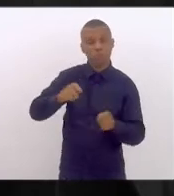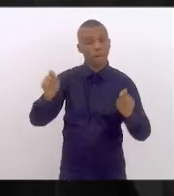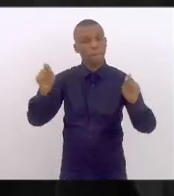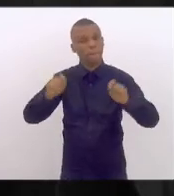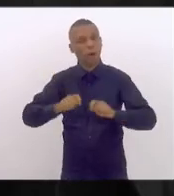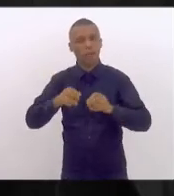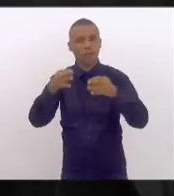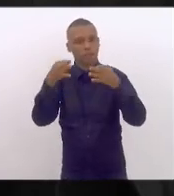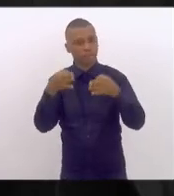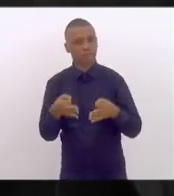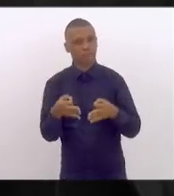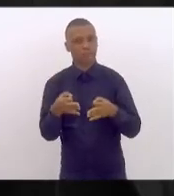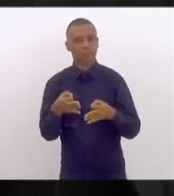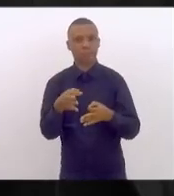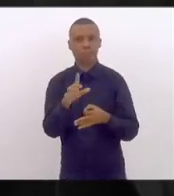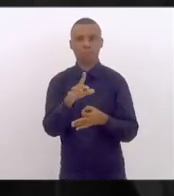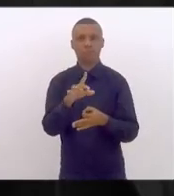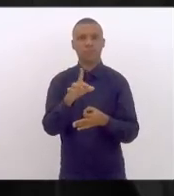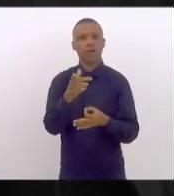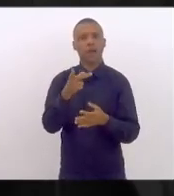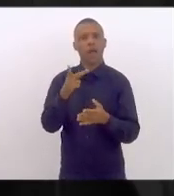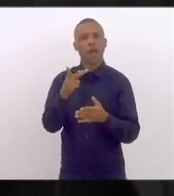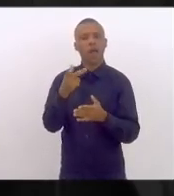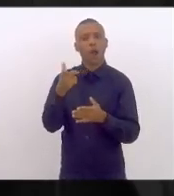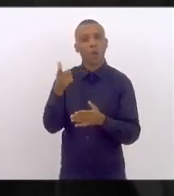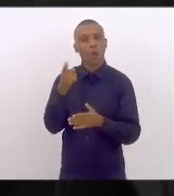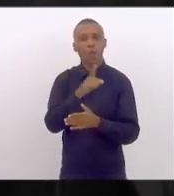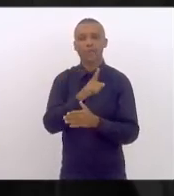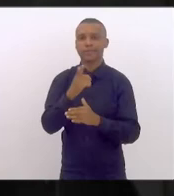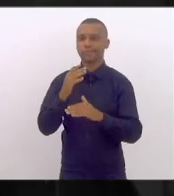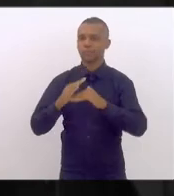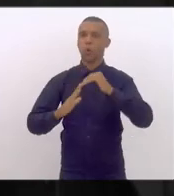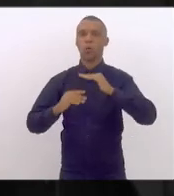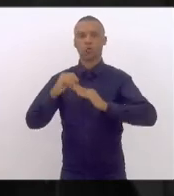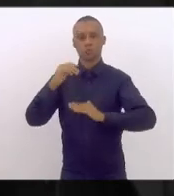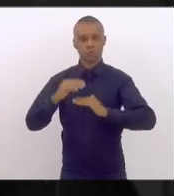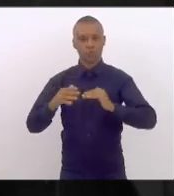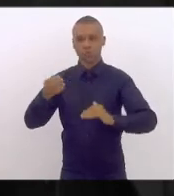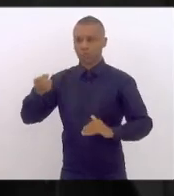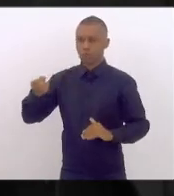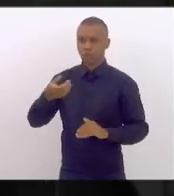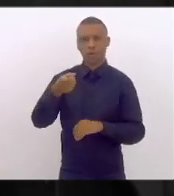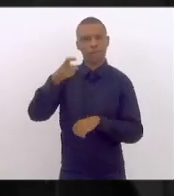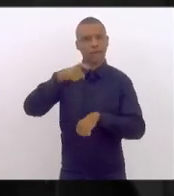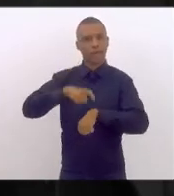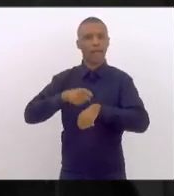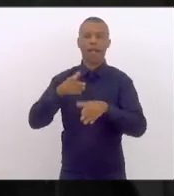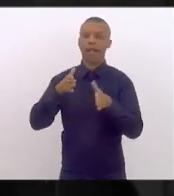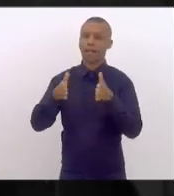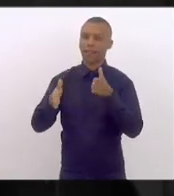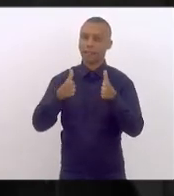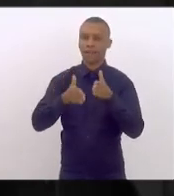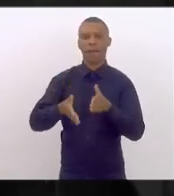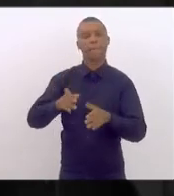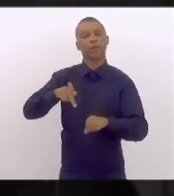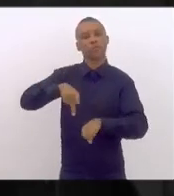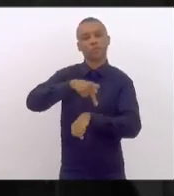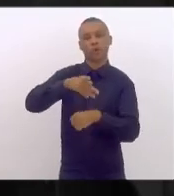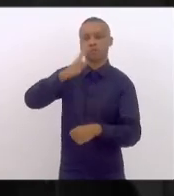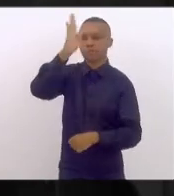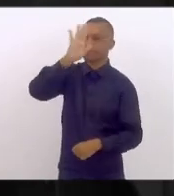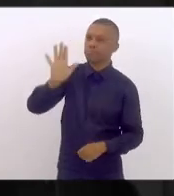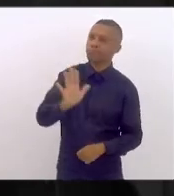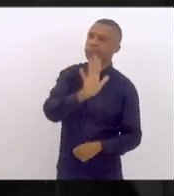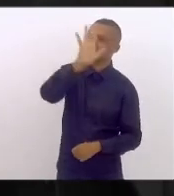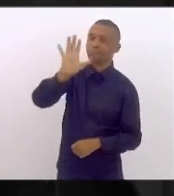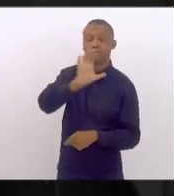realmente vir a construir uma nova etapa da nossa nação do nosso estado